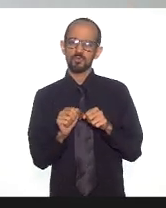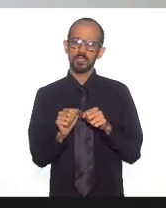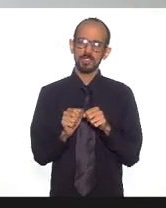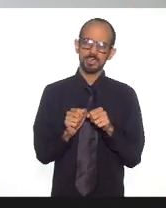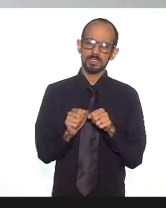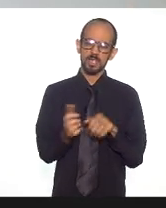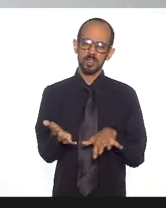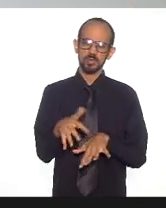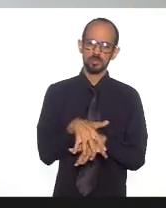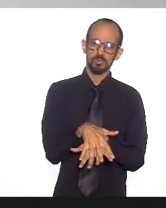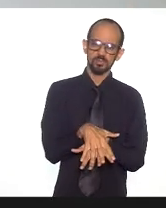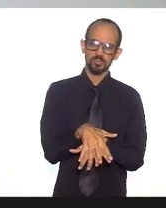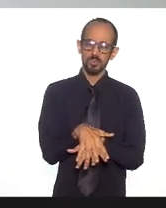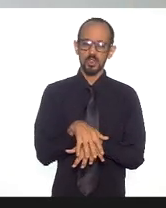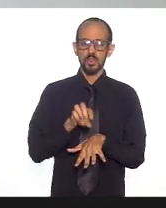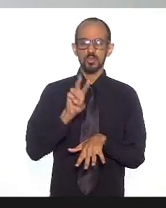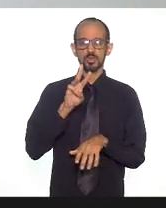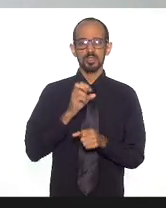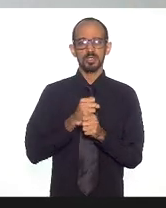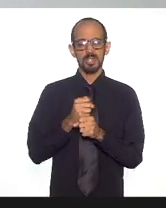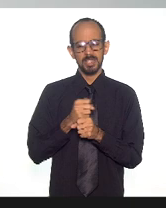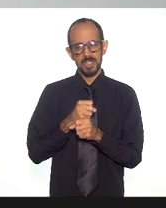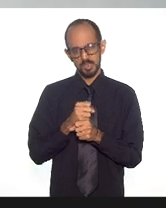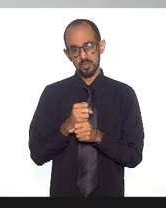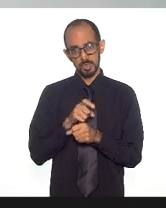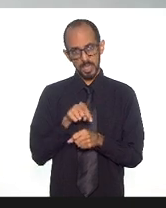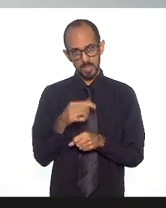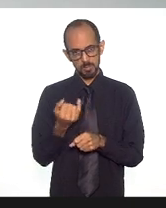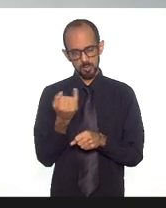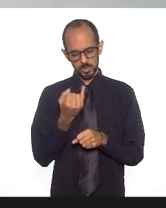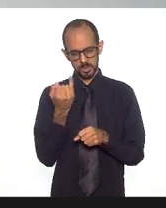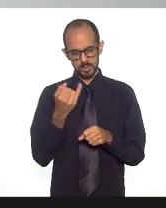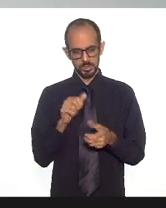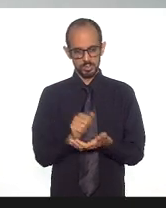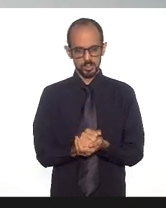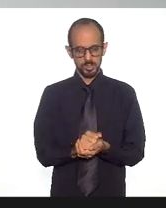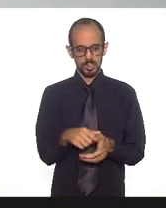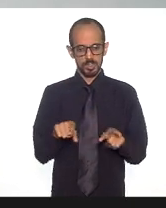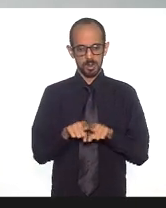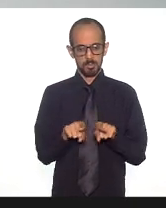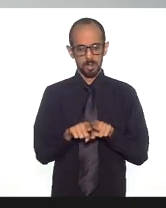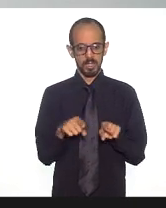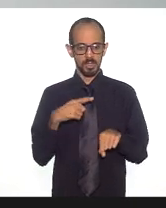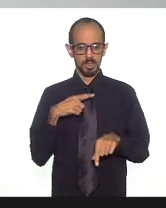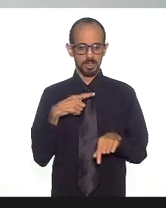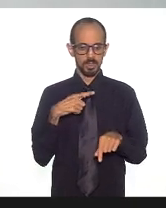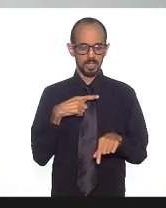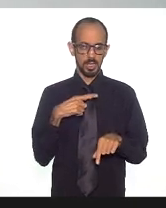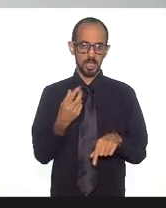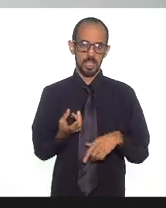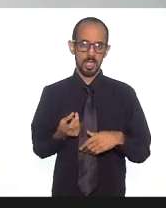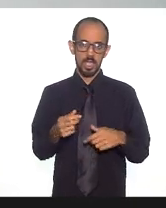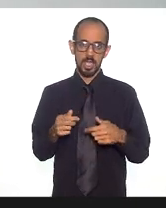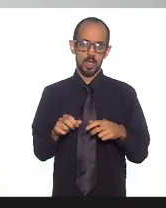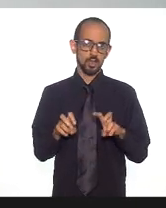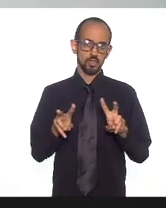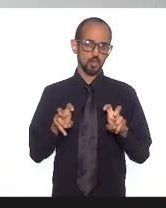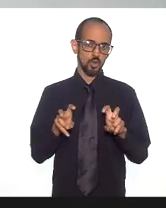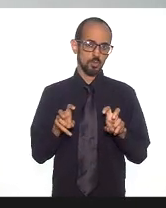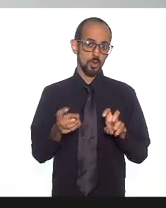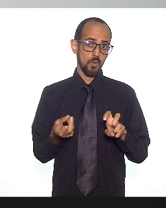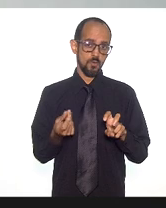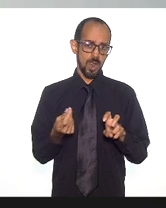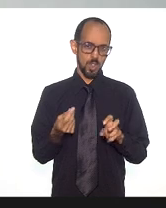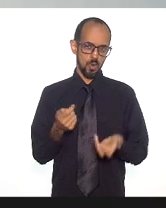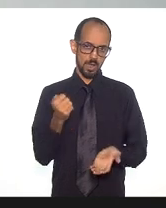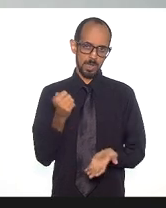dos triênios, que são muito importantes. A gente tem a questão também do valor das bolsas que são